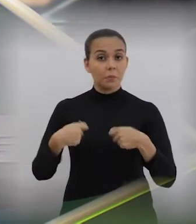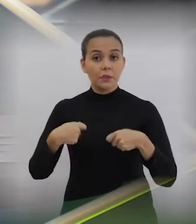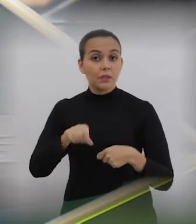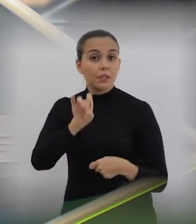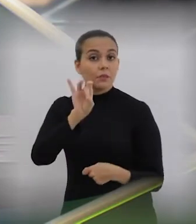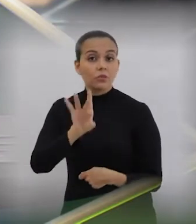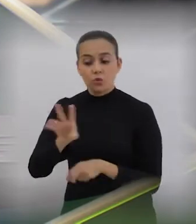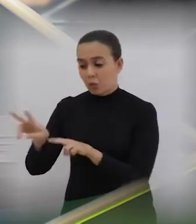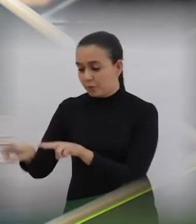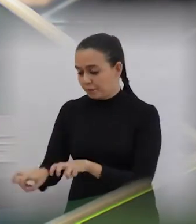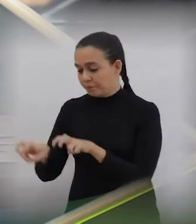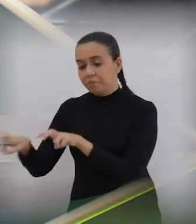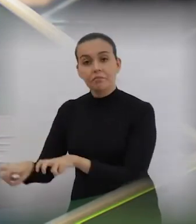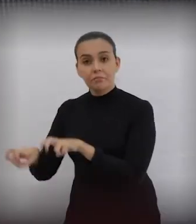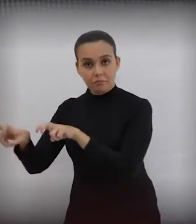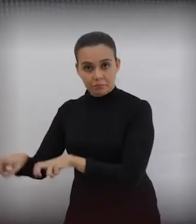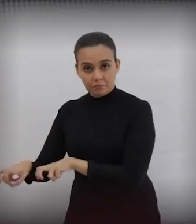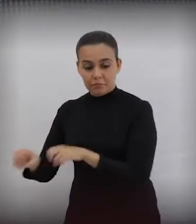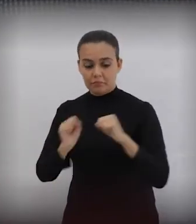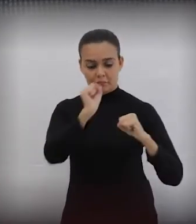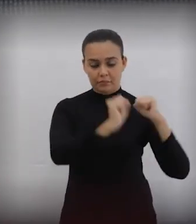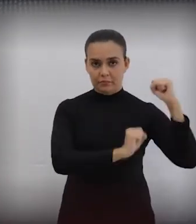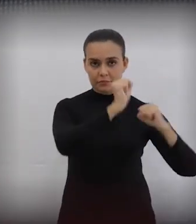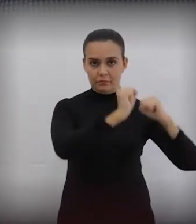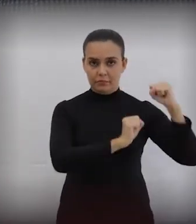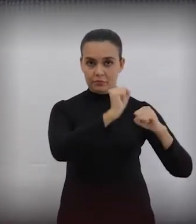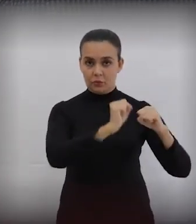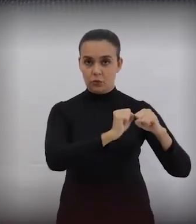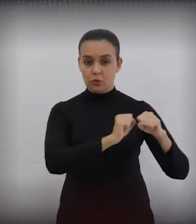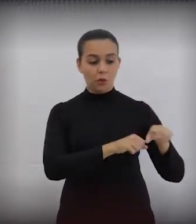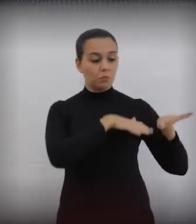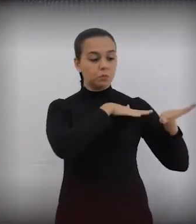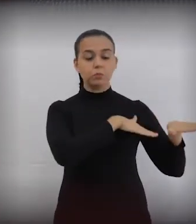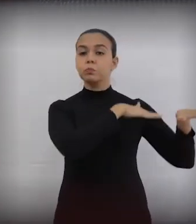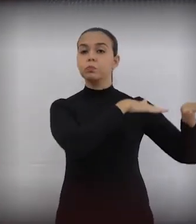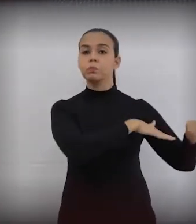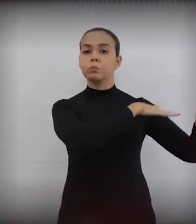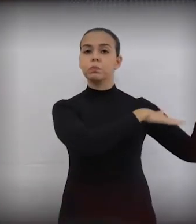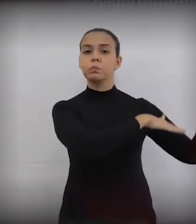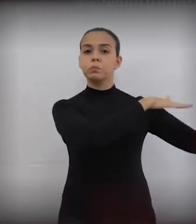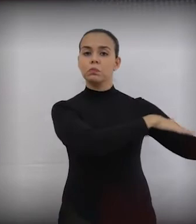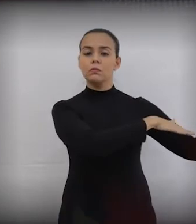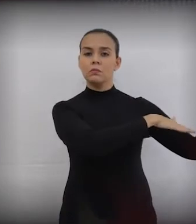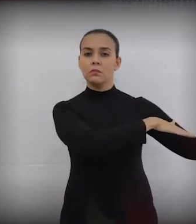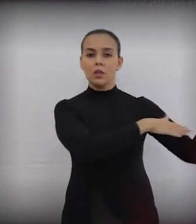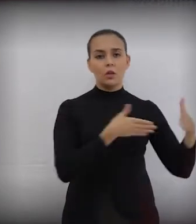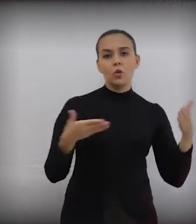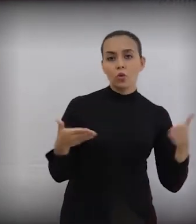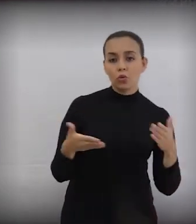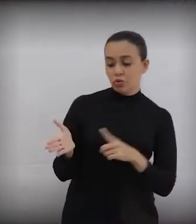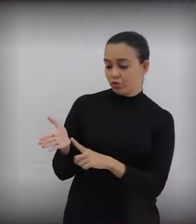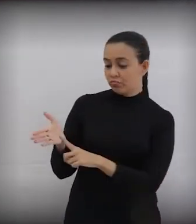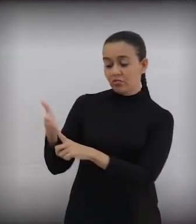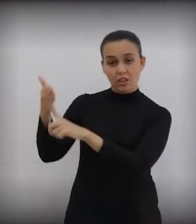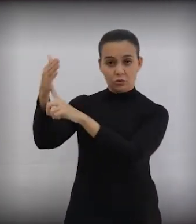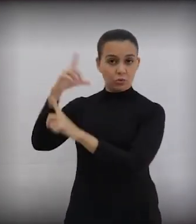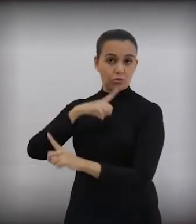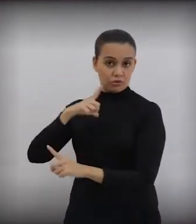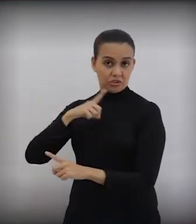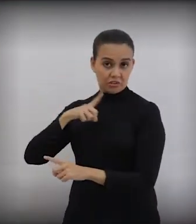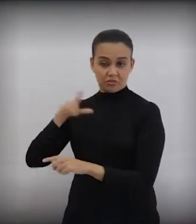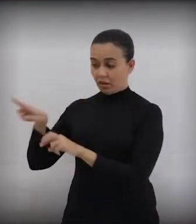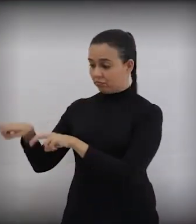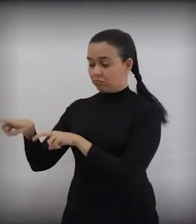necessárias para a lavoura, as indústrias, os exércitos. Hoje nós temos tecnologia para resolver a